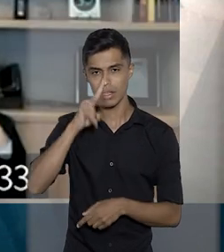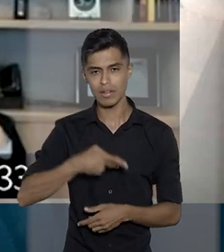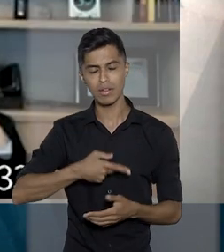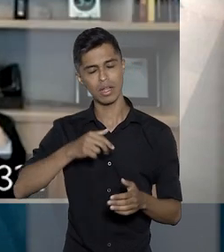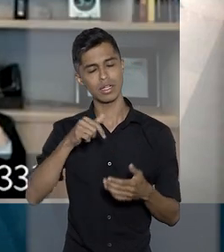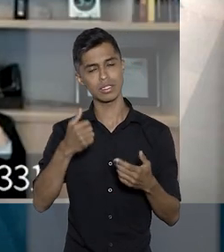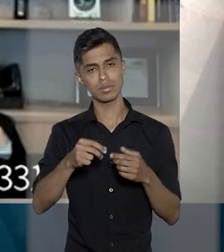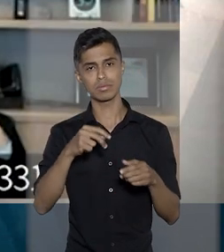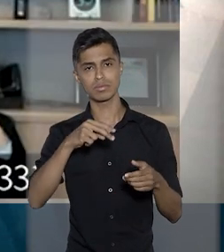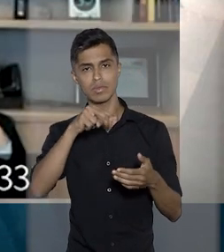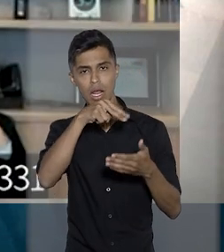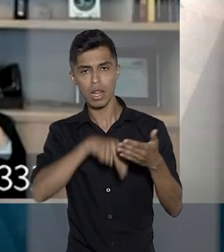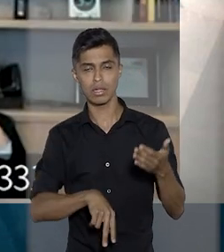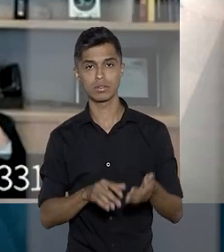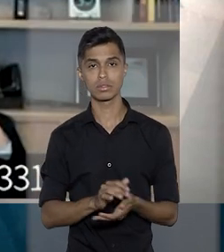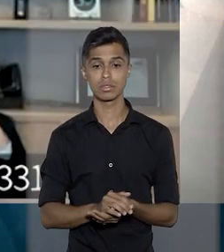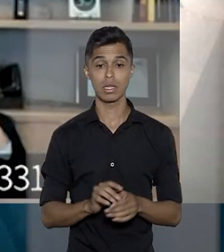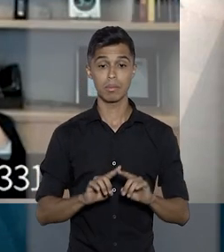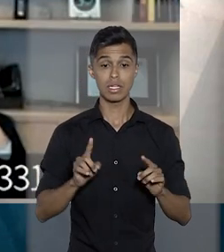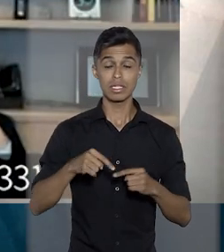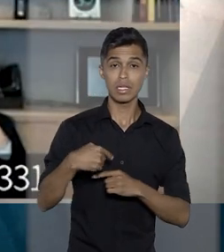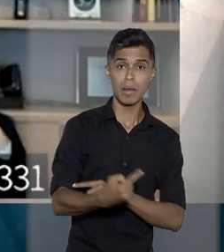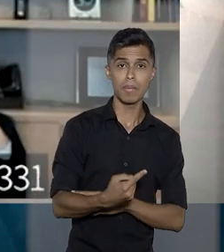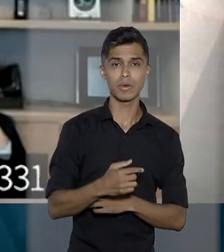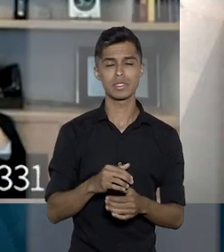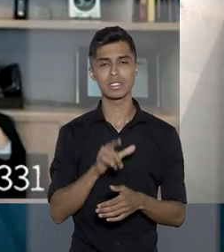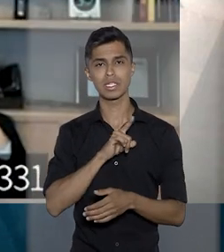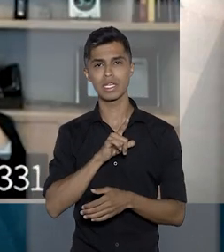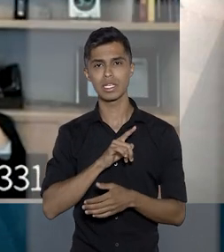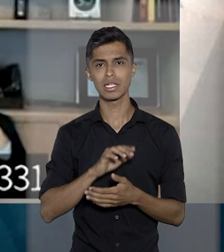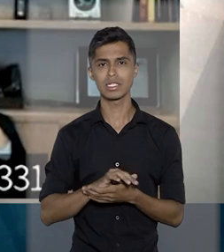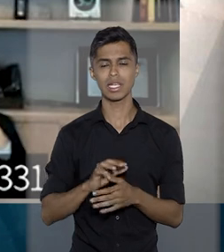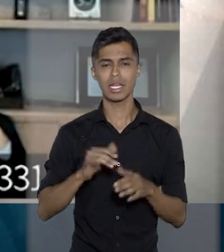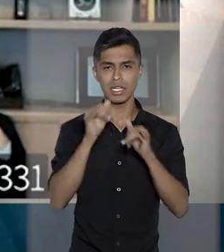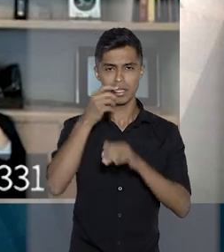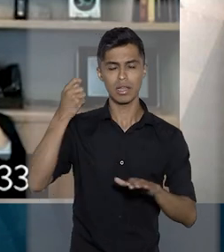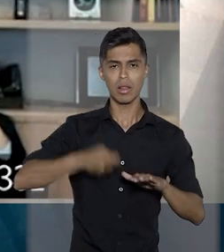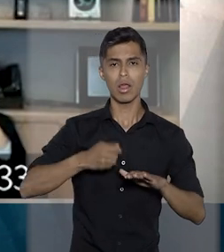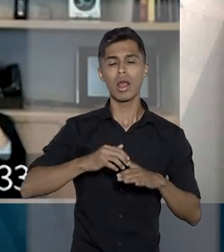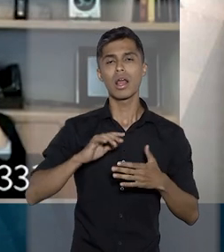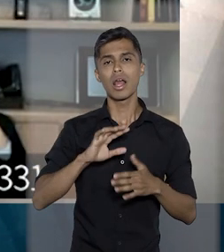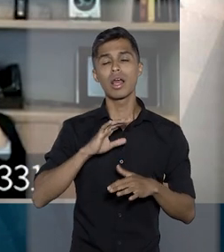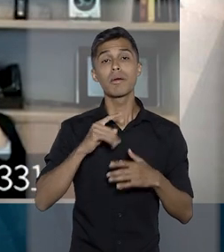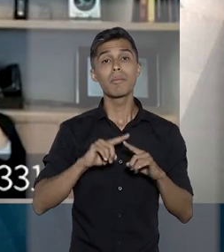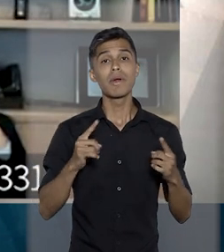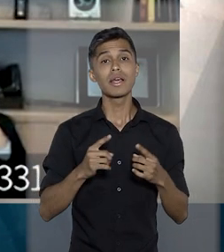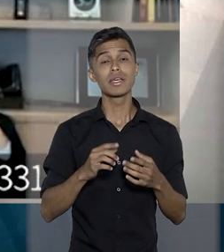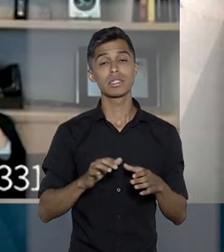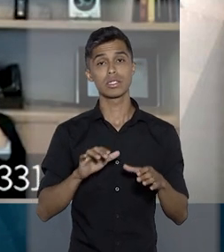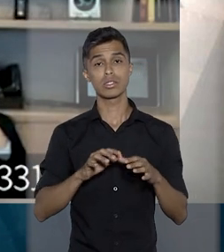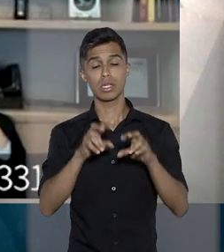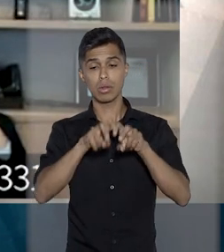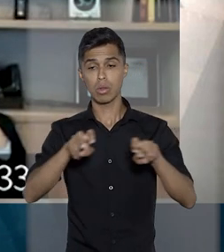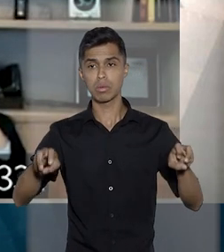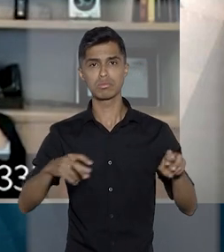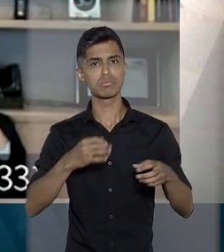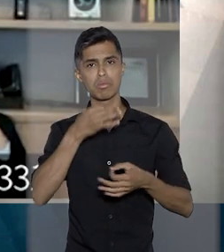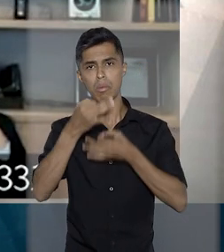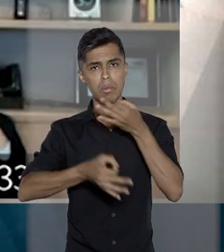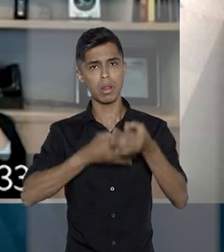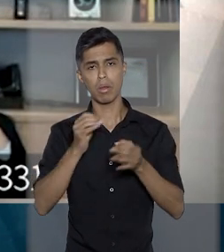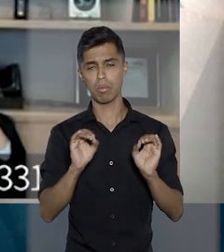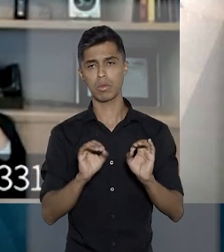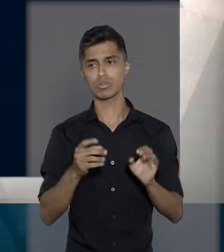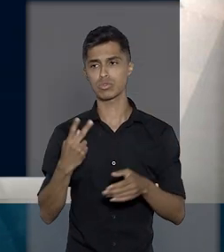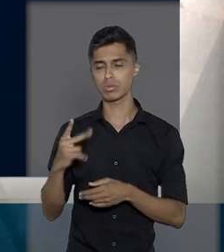segundo ele após interposição de embargos de declaração a corte Estadual não se pronunciou sobre os argumentos